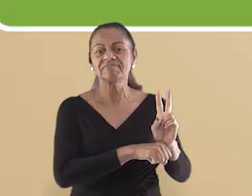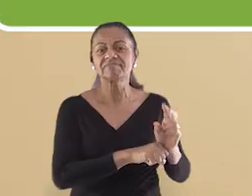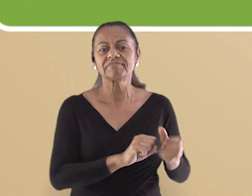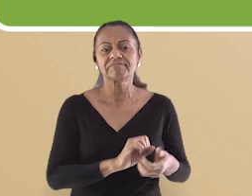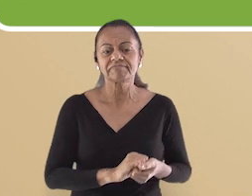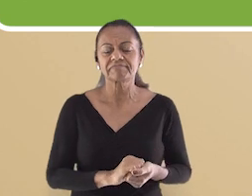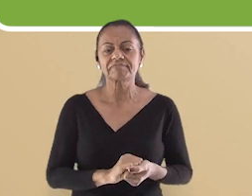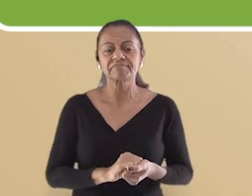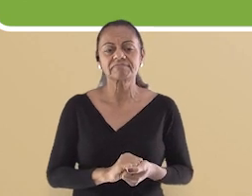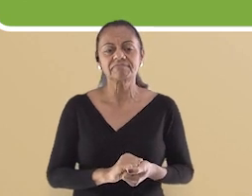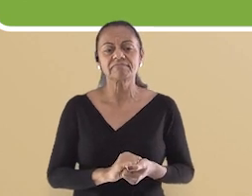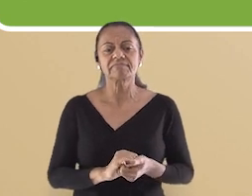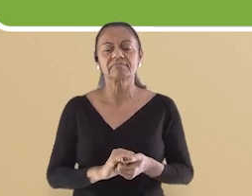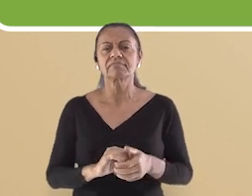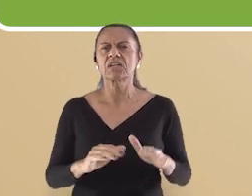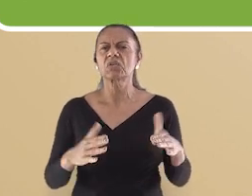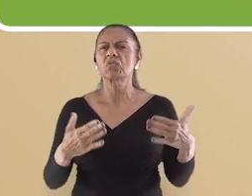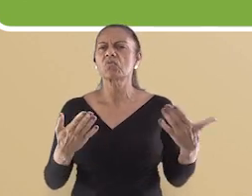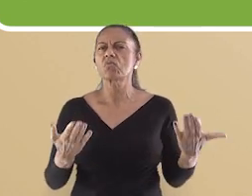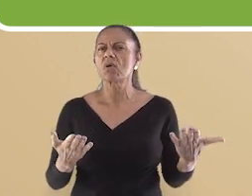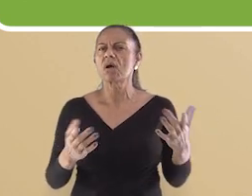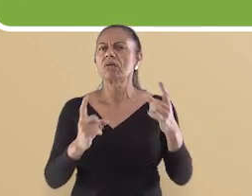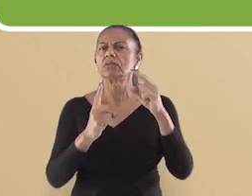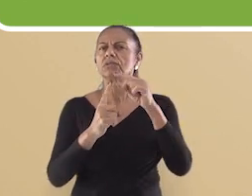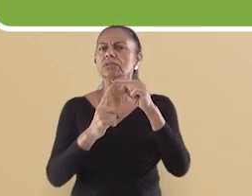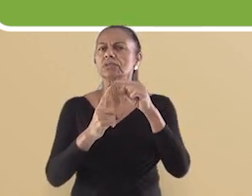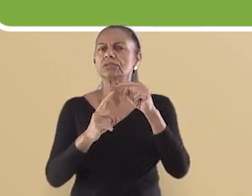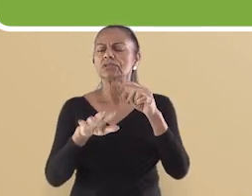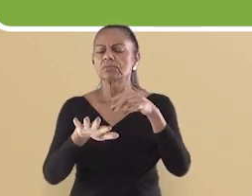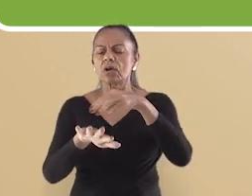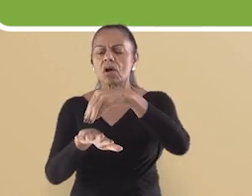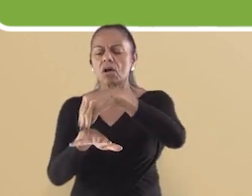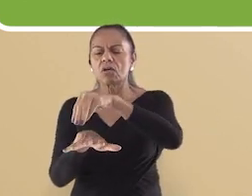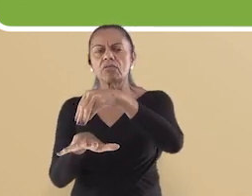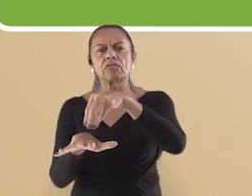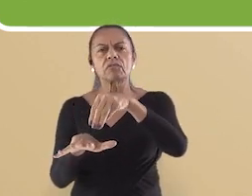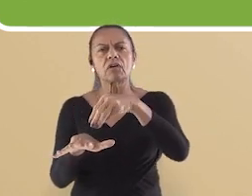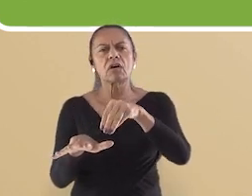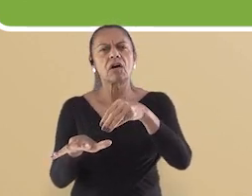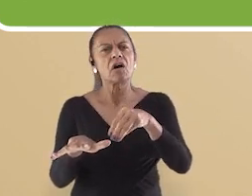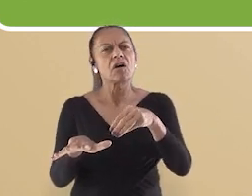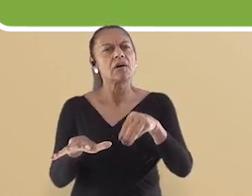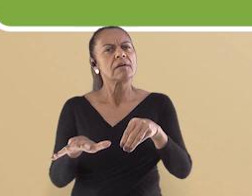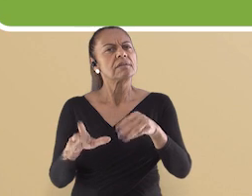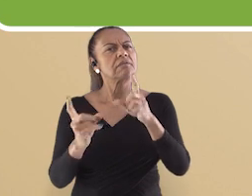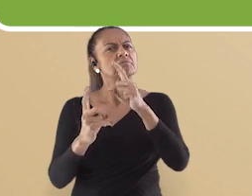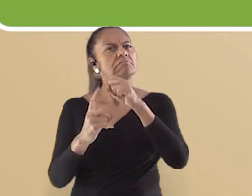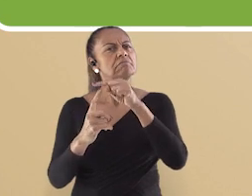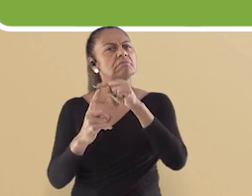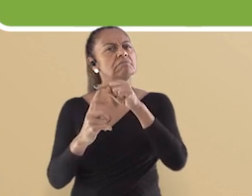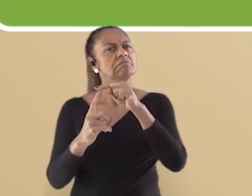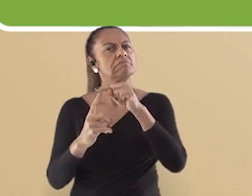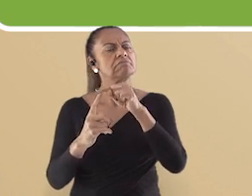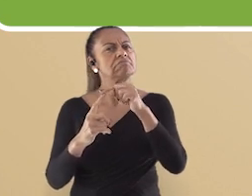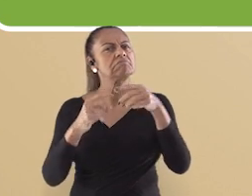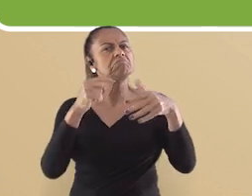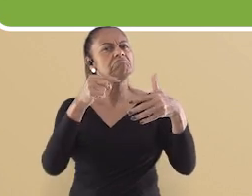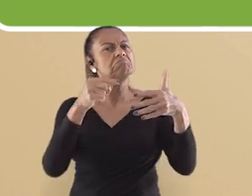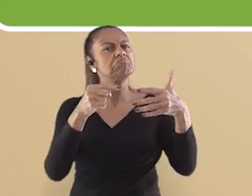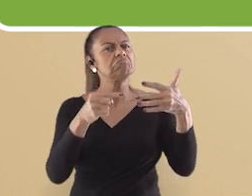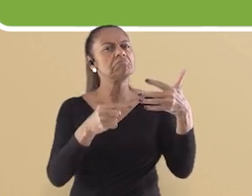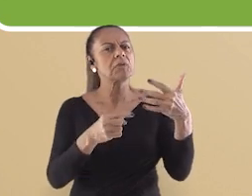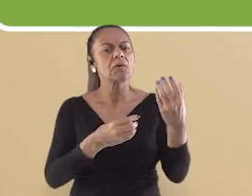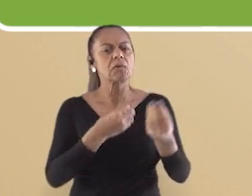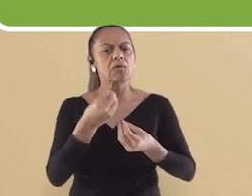âmbar. Mas olha só, quais são os tipos de fósseis que existem? A gente consegue dividir